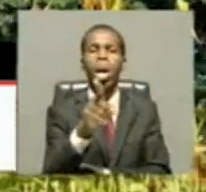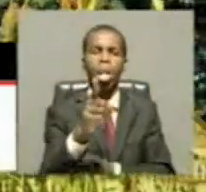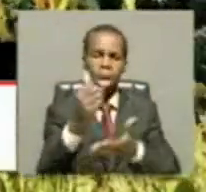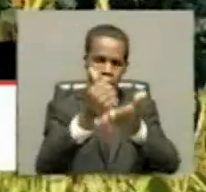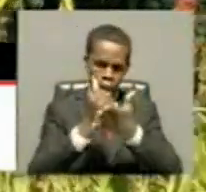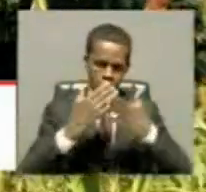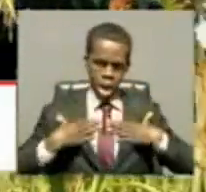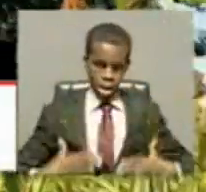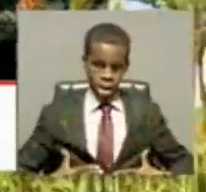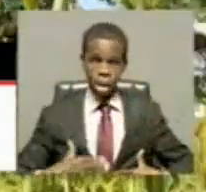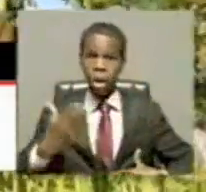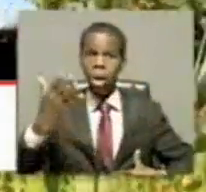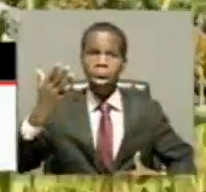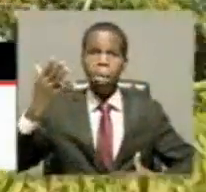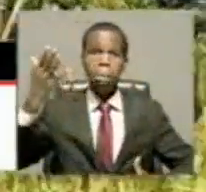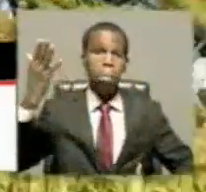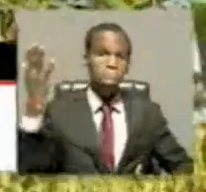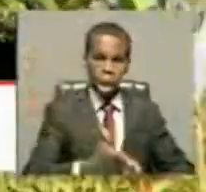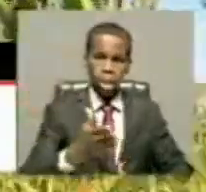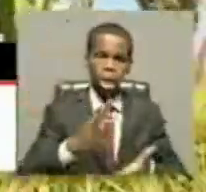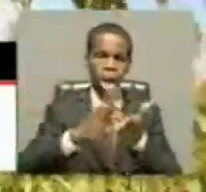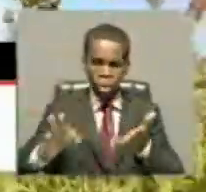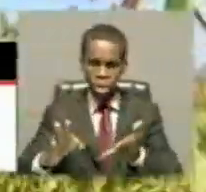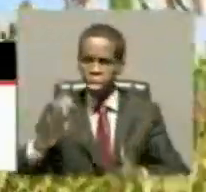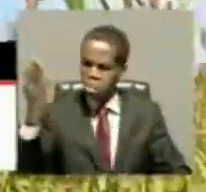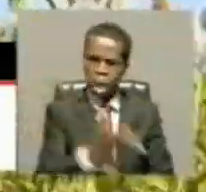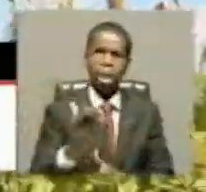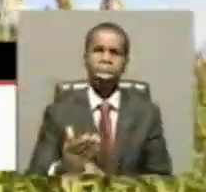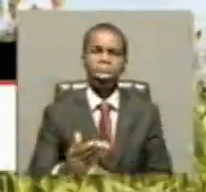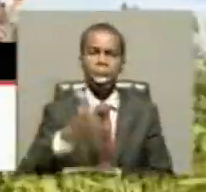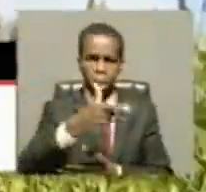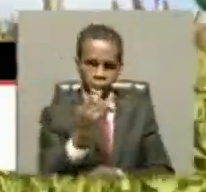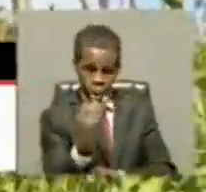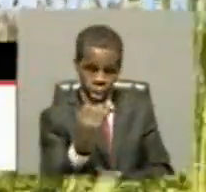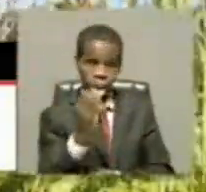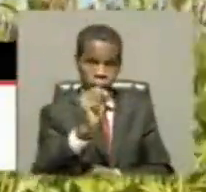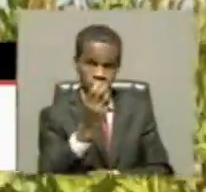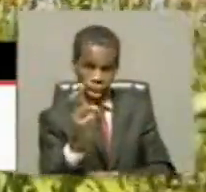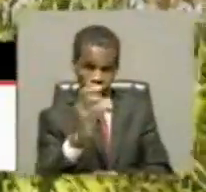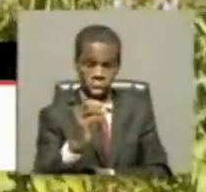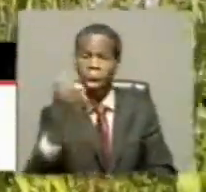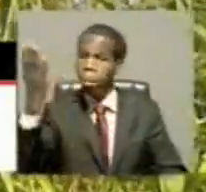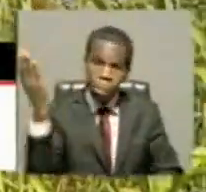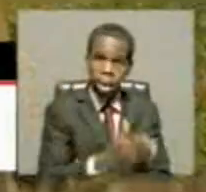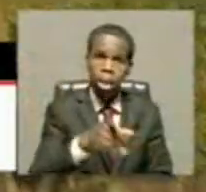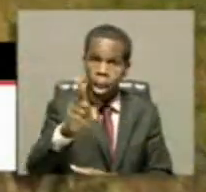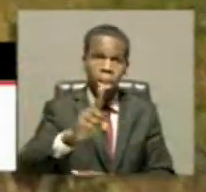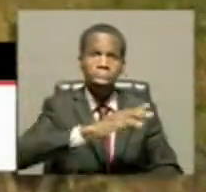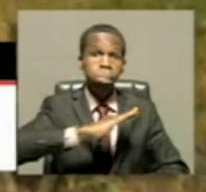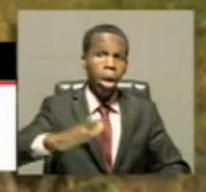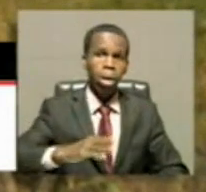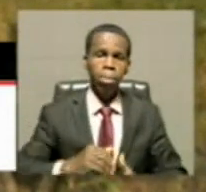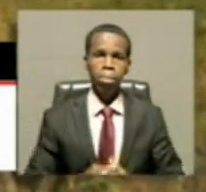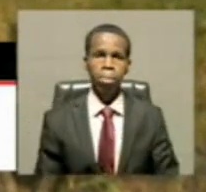nutrientes, supera o trigo e o arroz devido ao seu elevado teor de proteínas, fibras, vitaminas e minerais como o